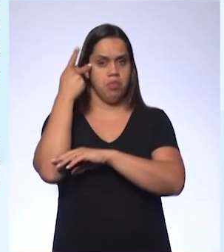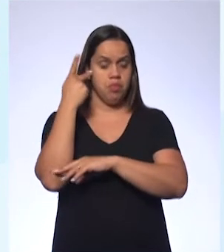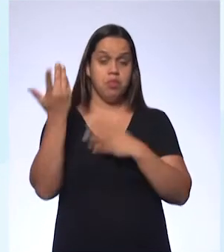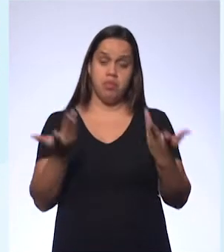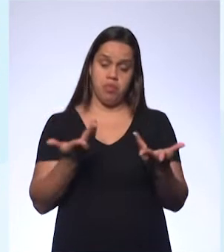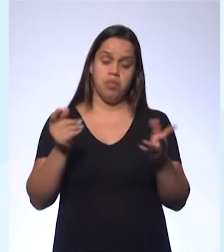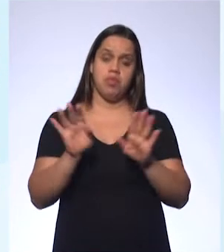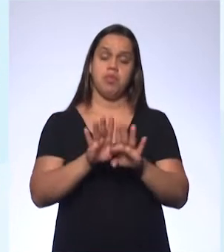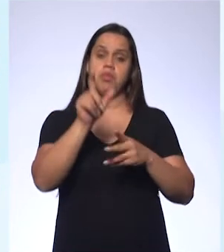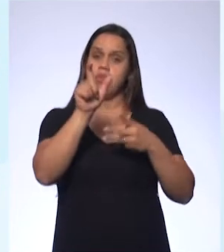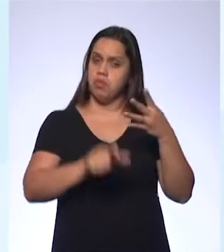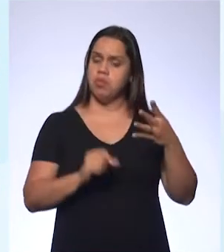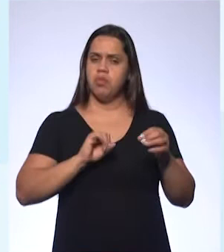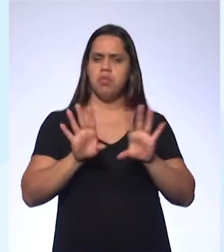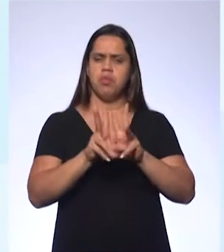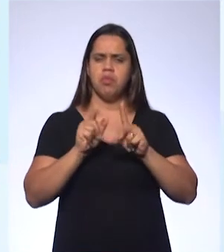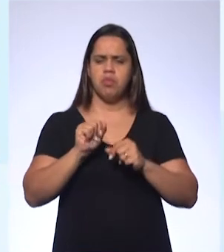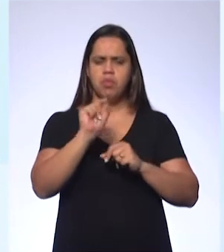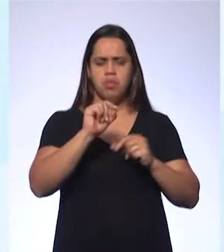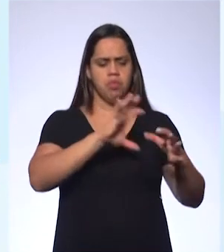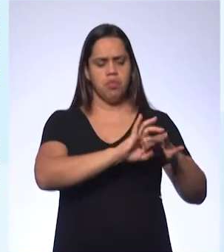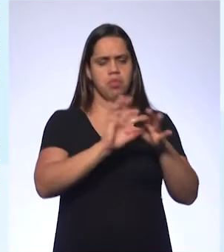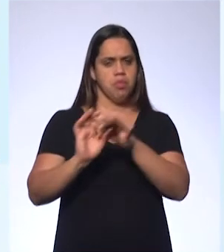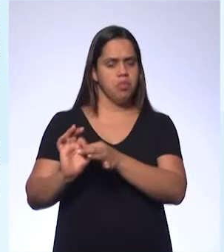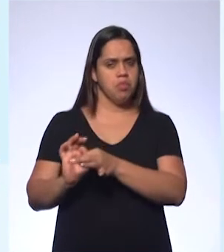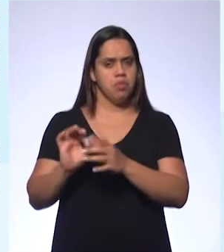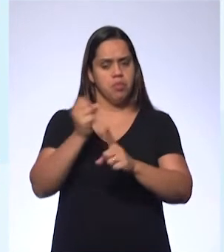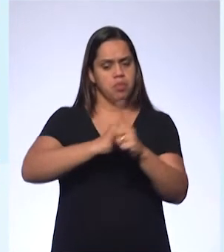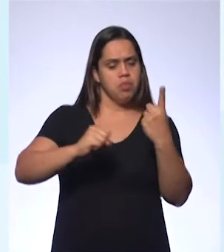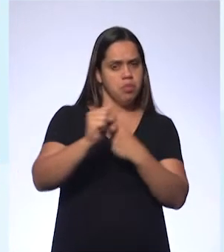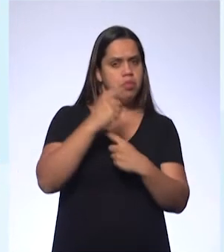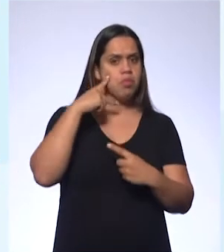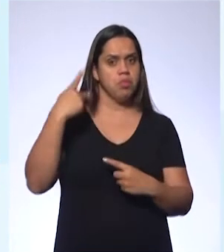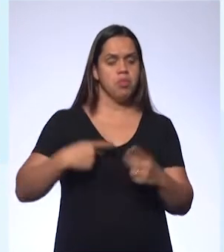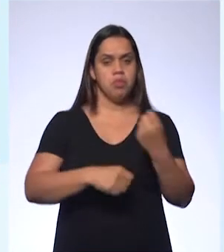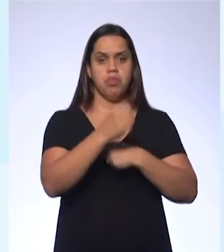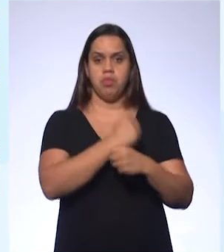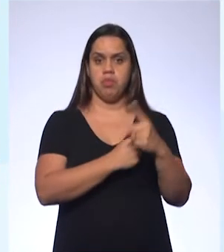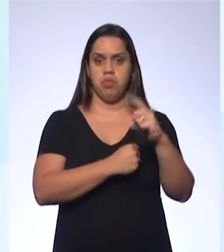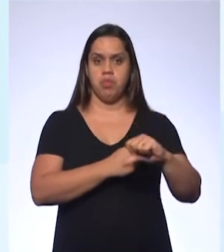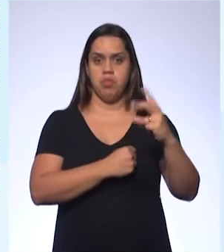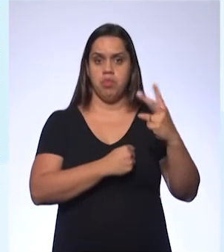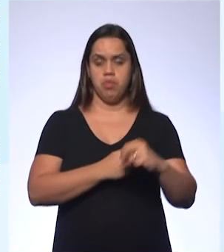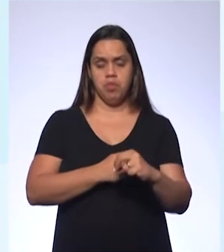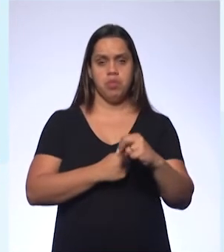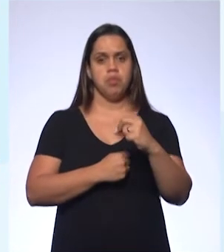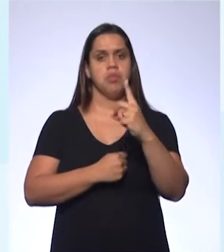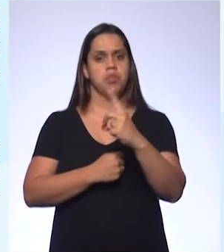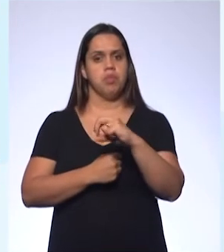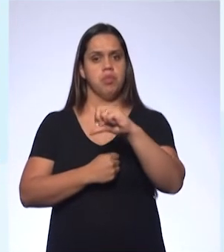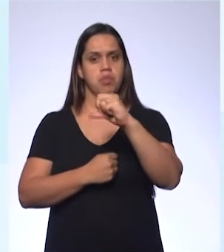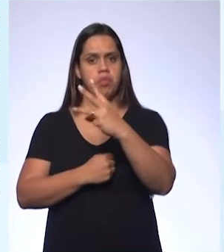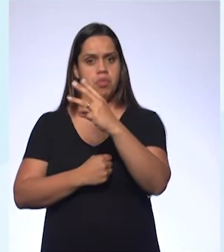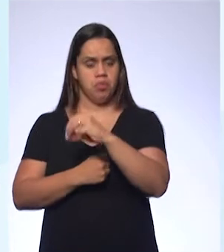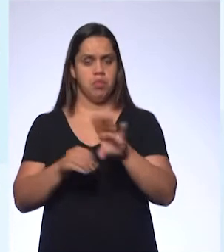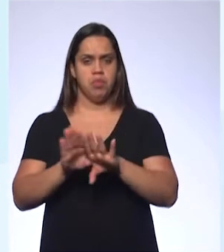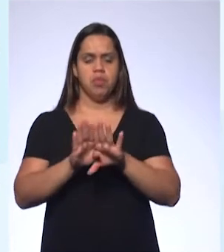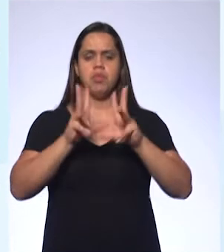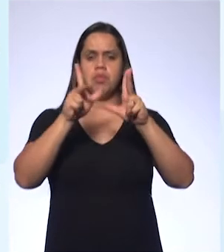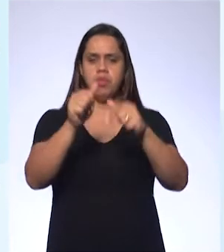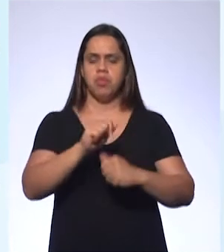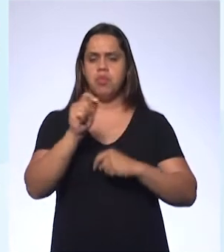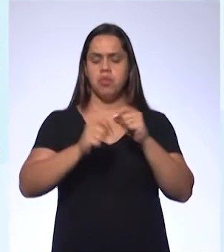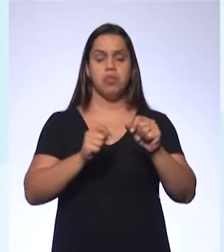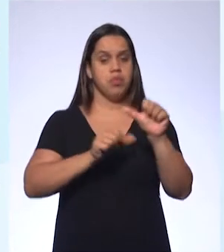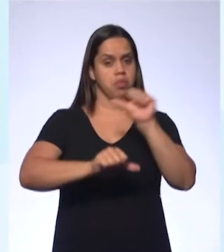com fidelidade o contexto social e a política de São Paulo nos anos 20 e 30. Né? Costumes da aristocracia, né? A mudança